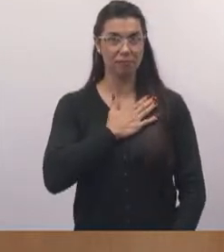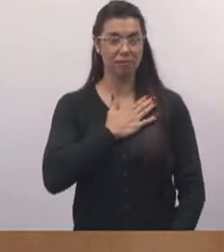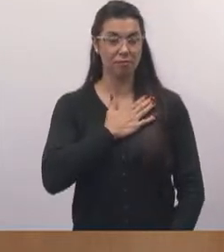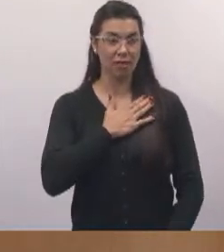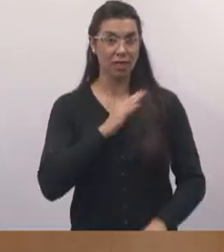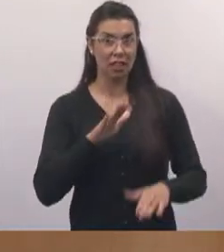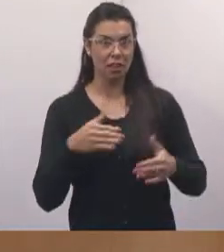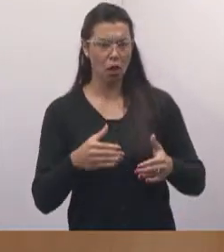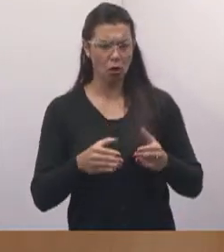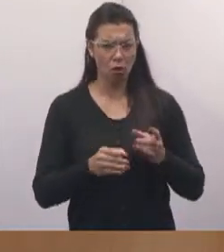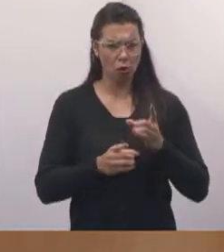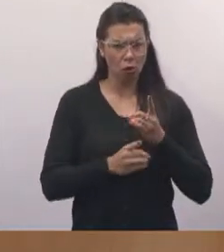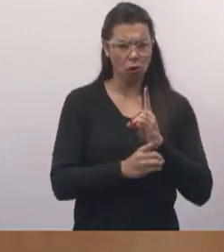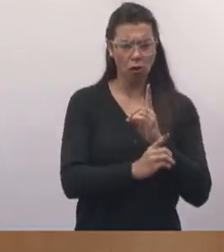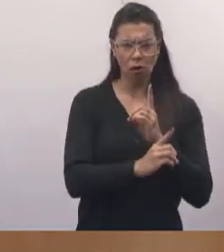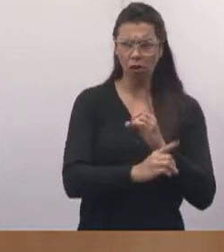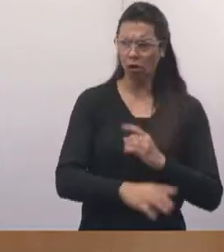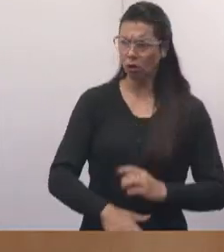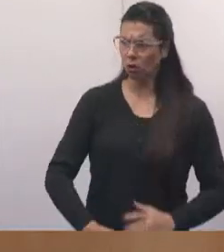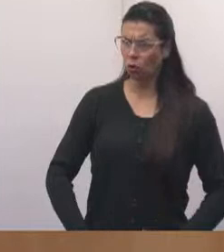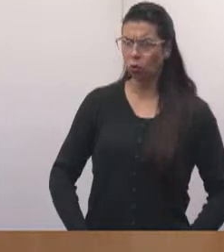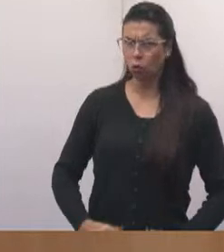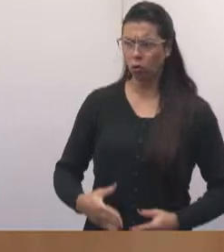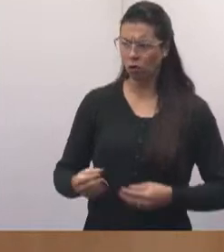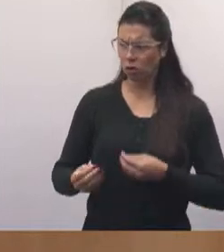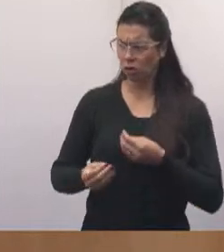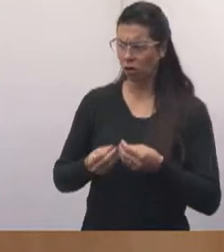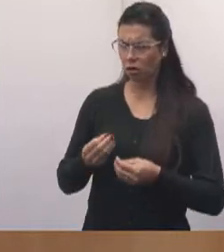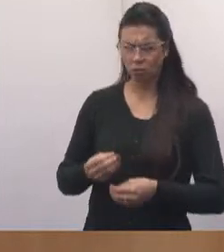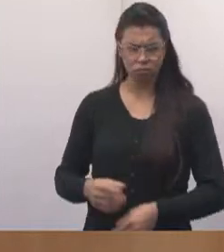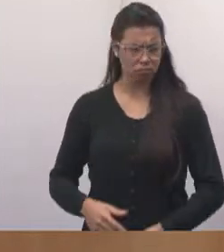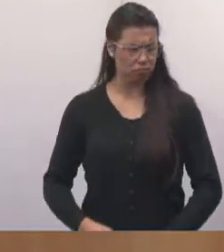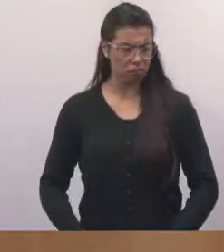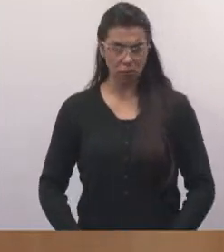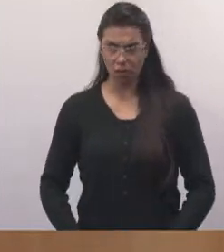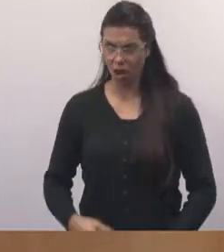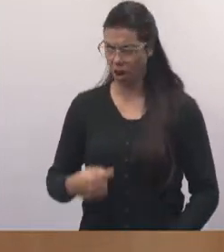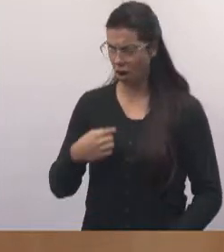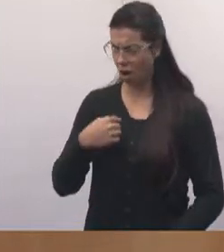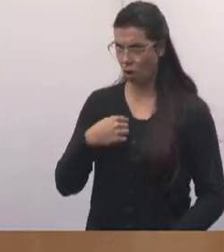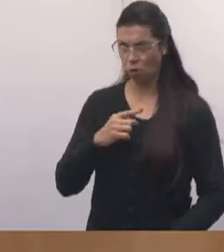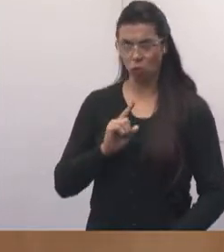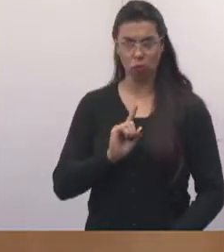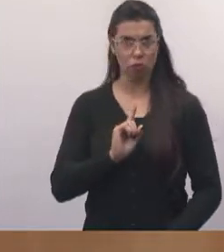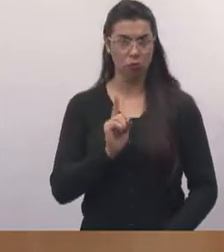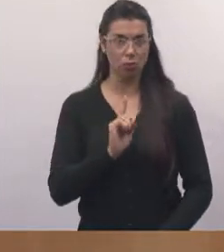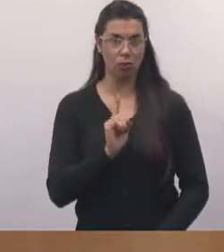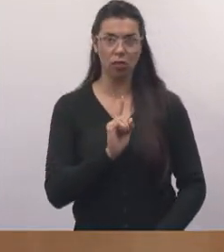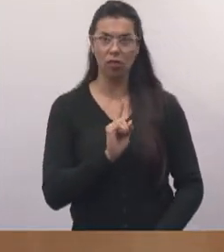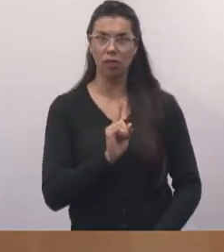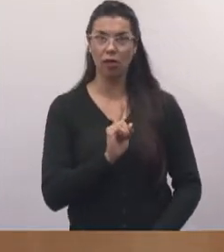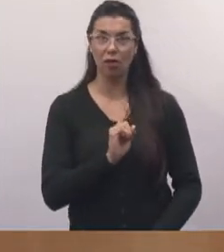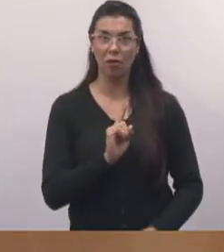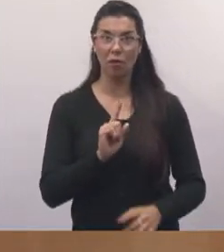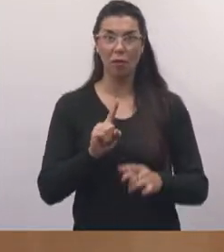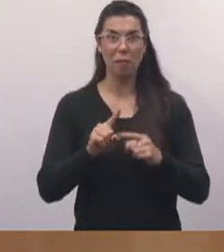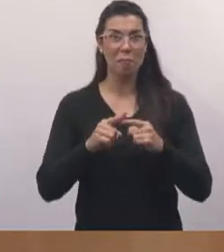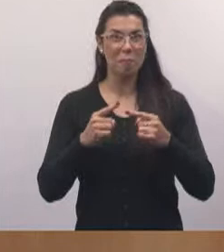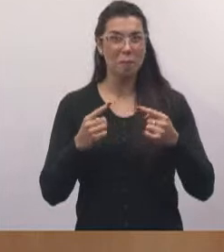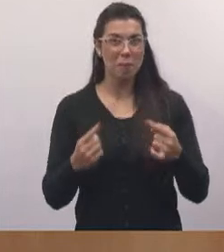Desconcertados, os discípulos olhavam um para o outro, pois não sabiam de